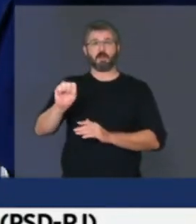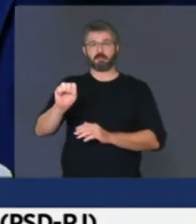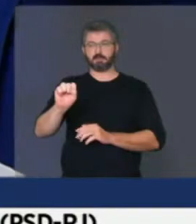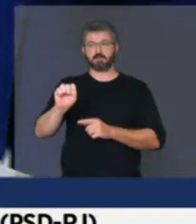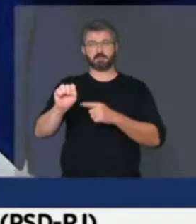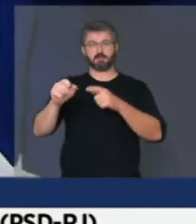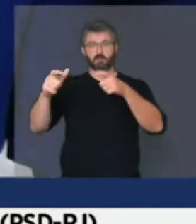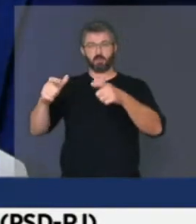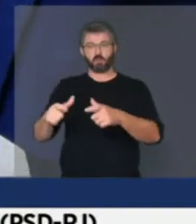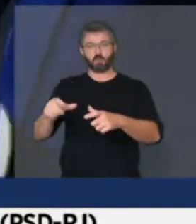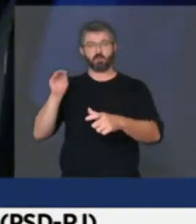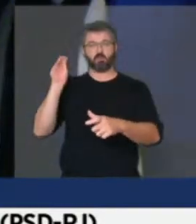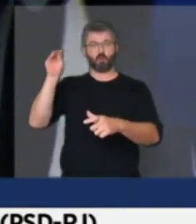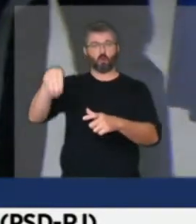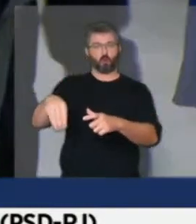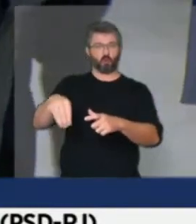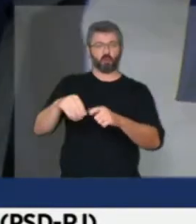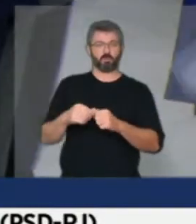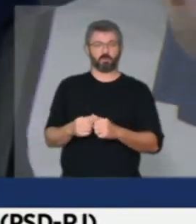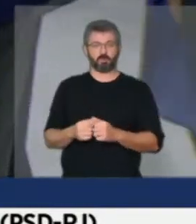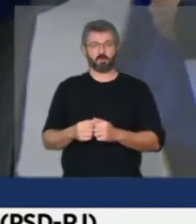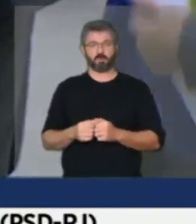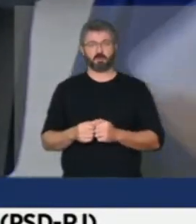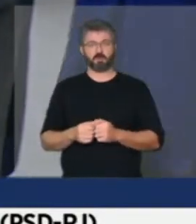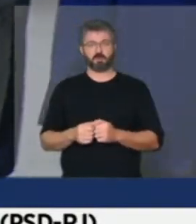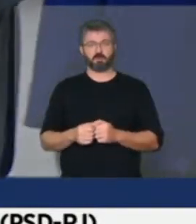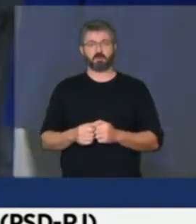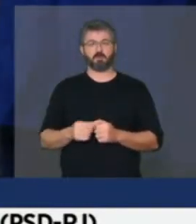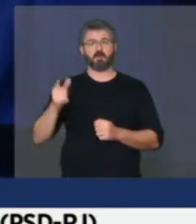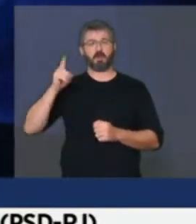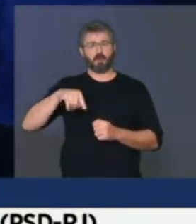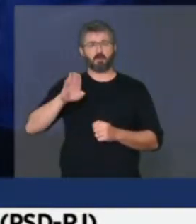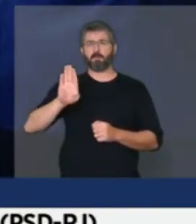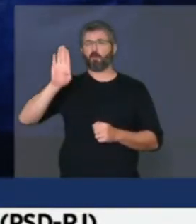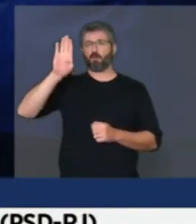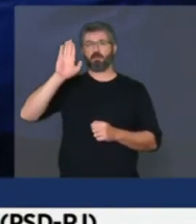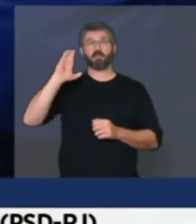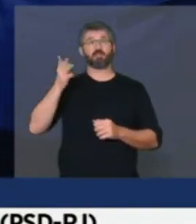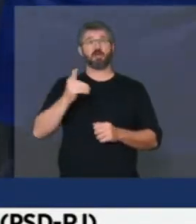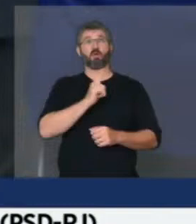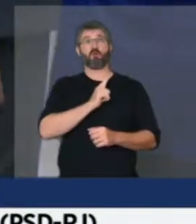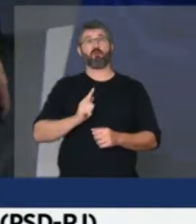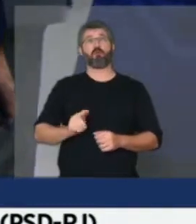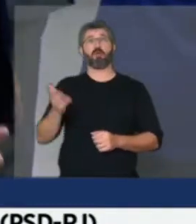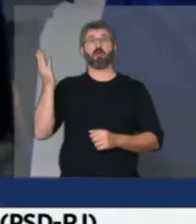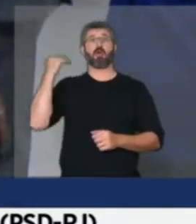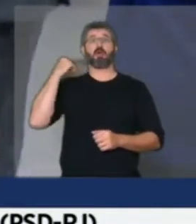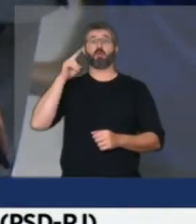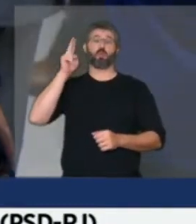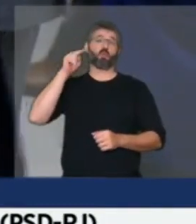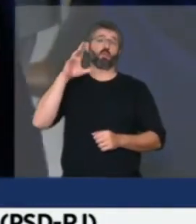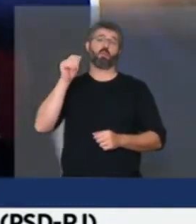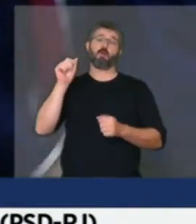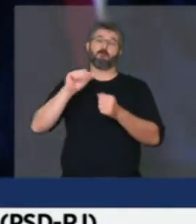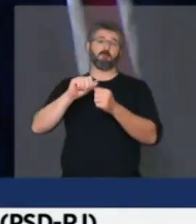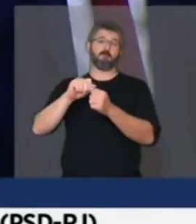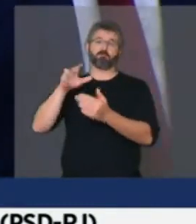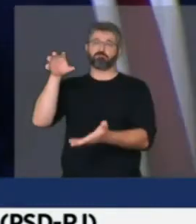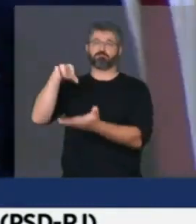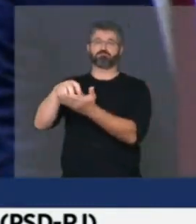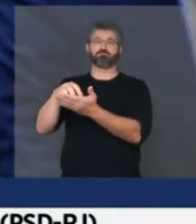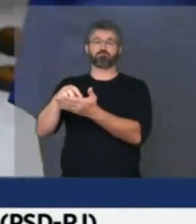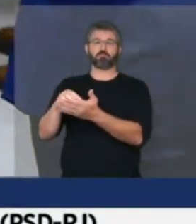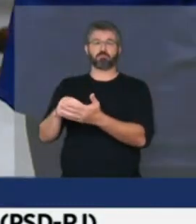daquela localidade. Era uma promessa de diversos governadores que até então nunca tinham conseguido cumprir